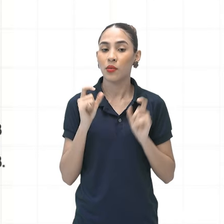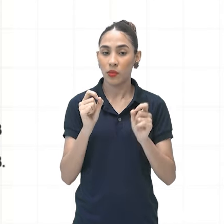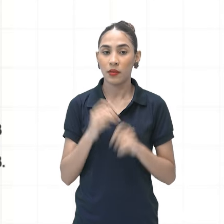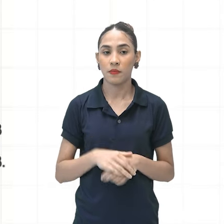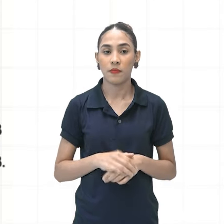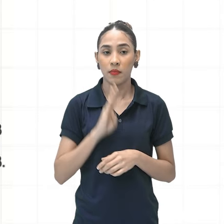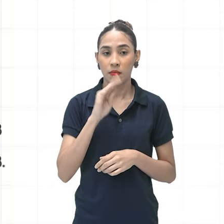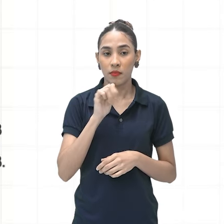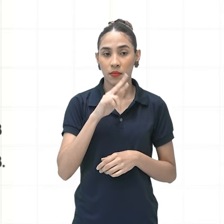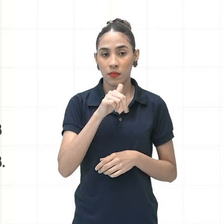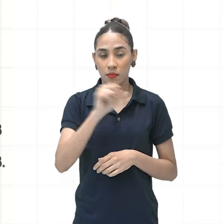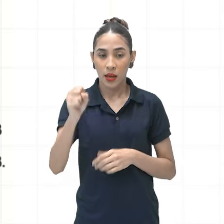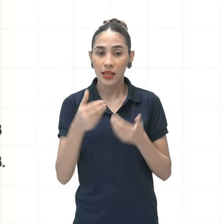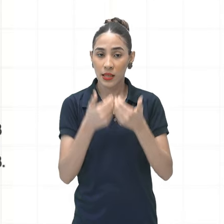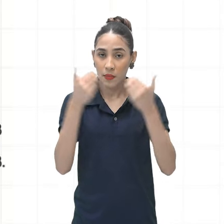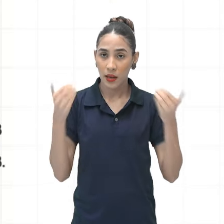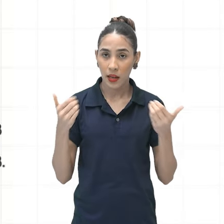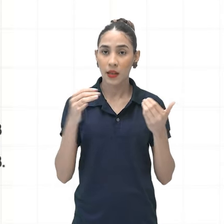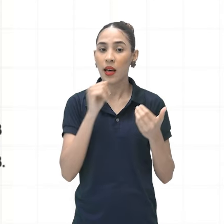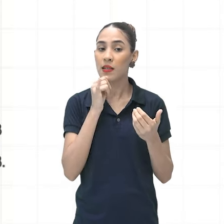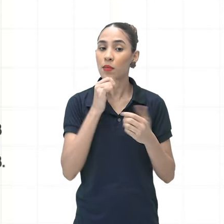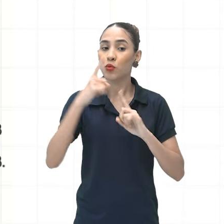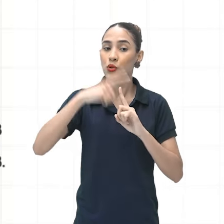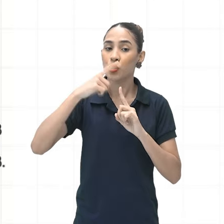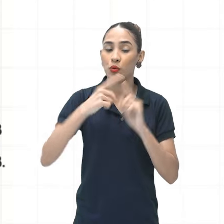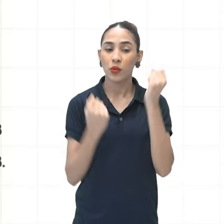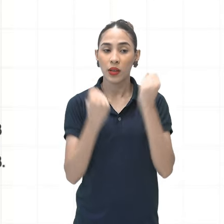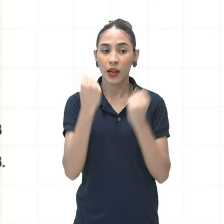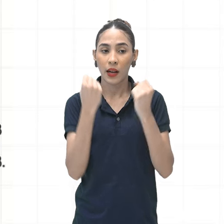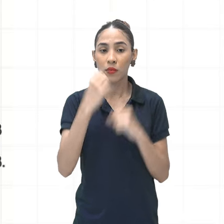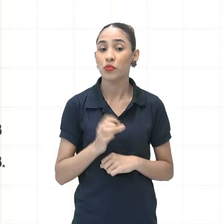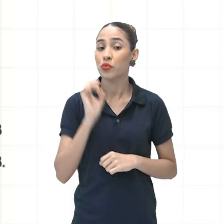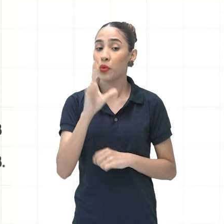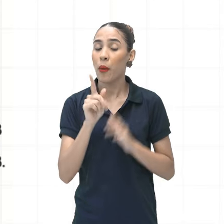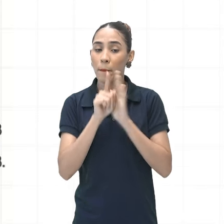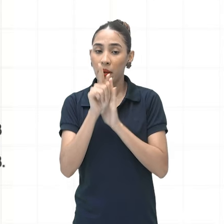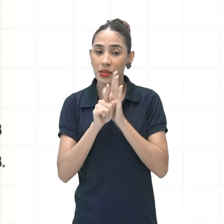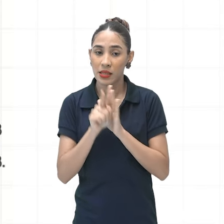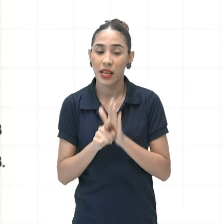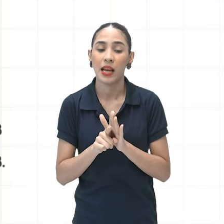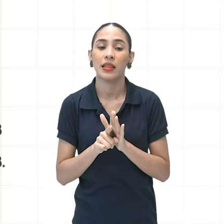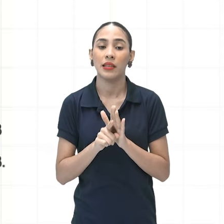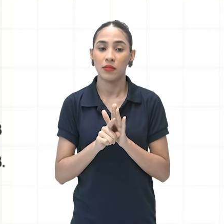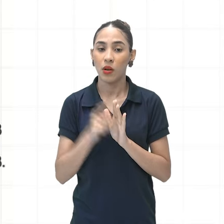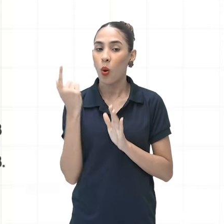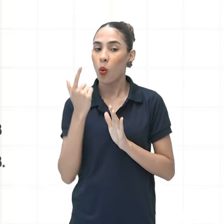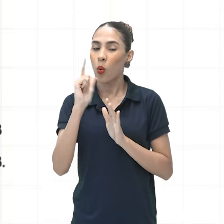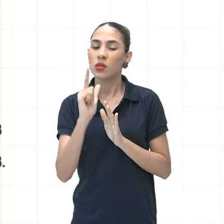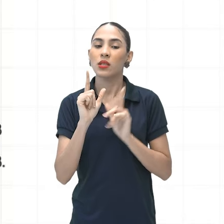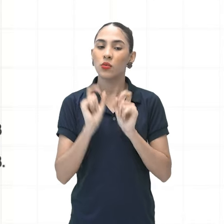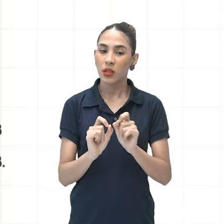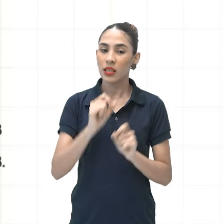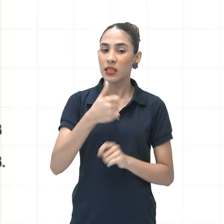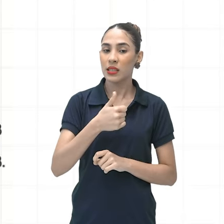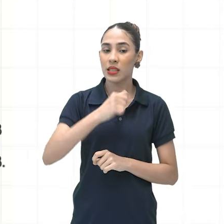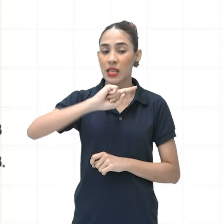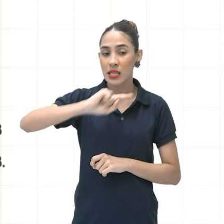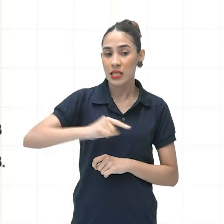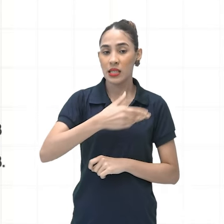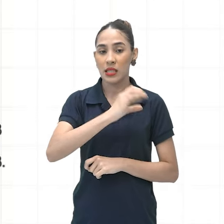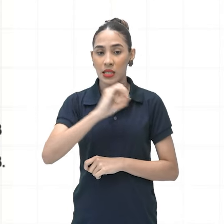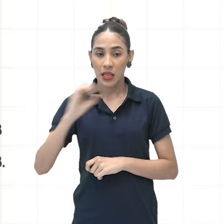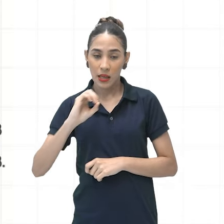as barras separadas por marcas de automóveis e só foram pesquisadas as marcas que atingiram no mínimo 100 mil no